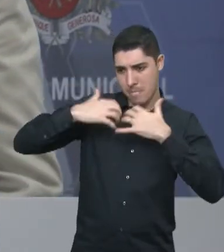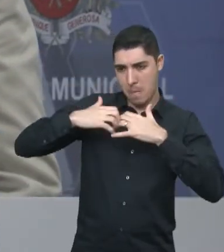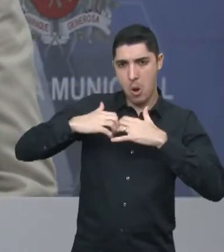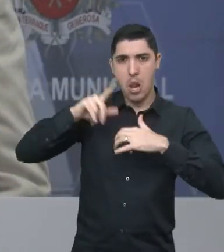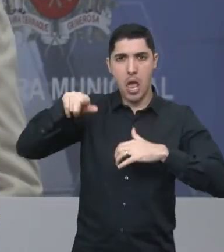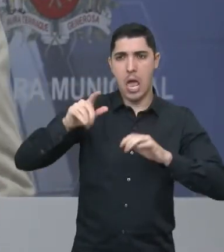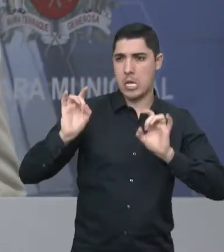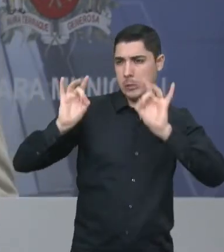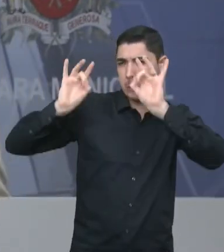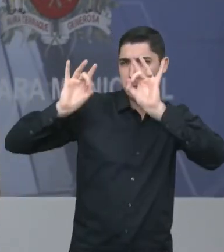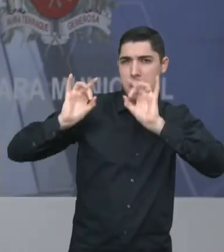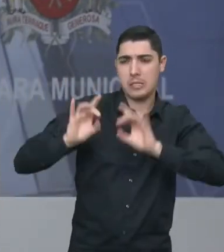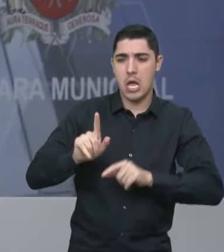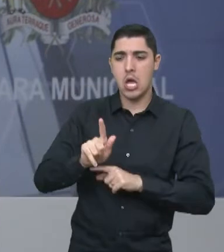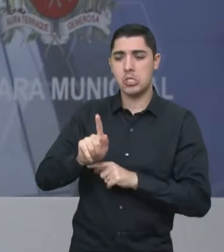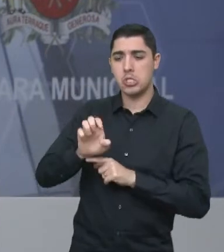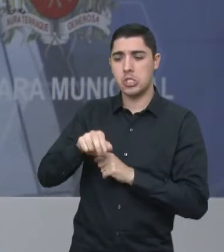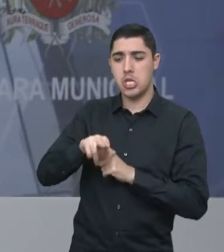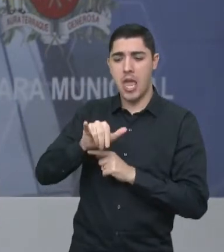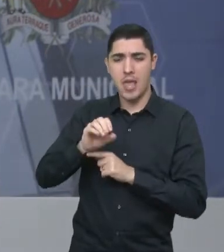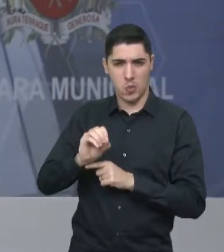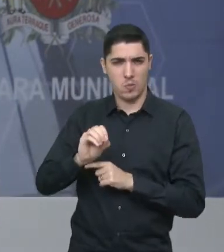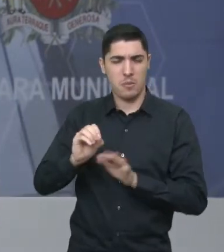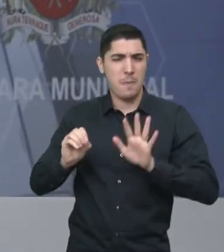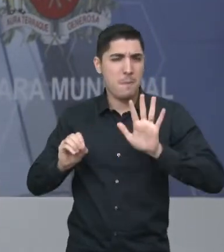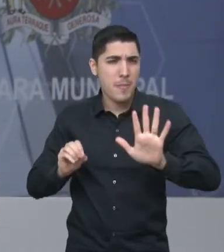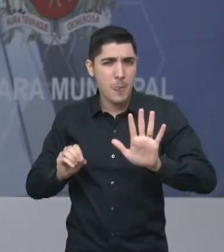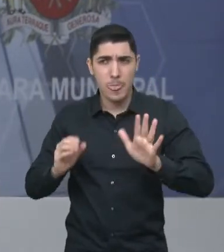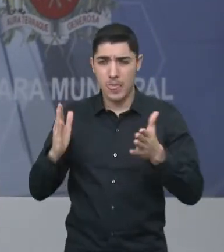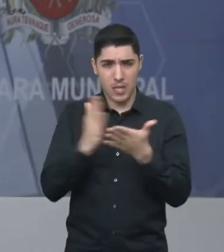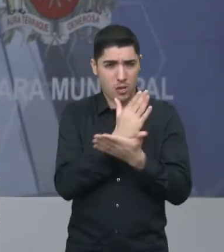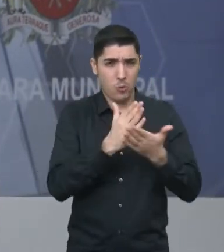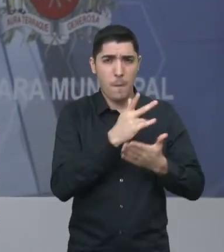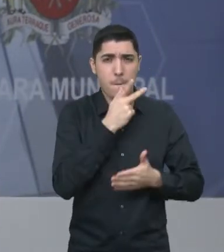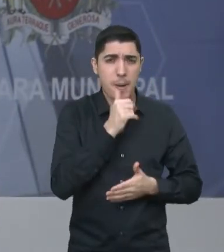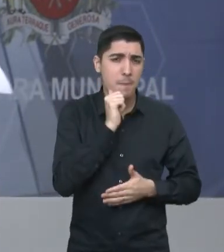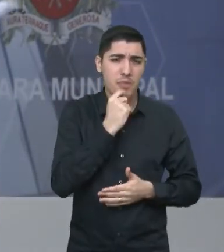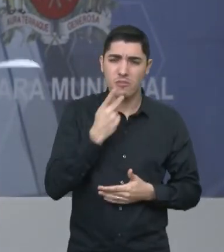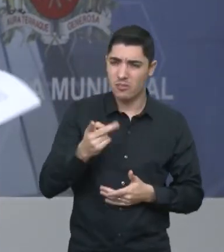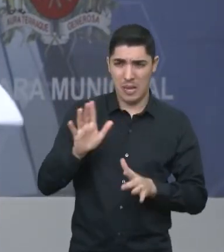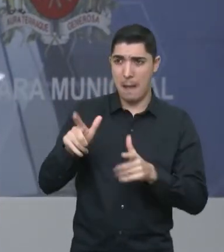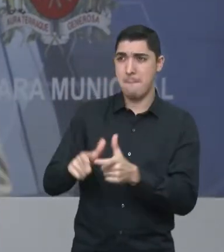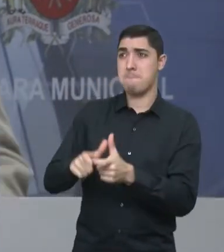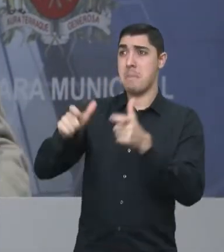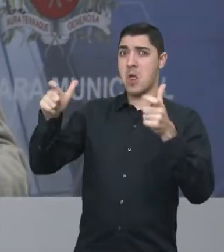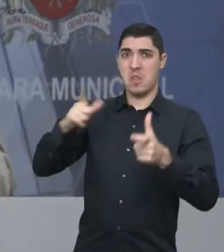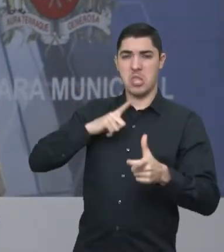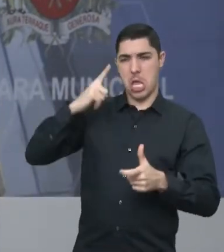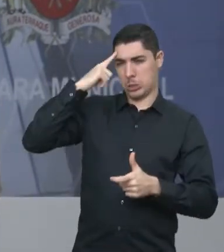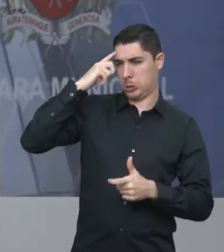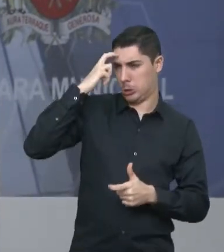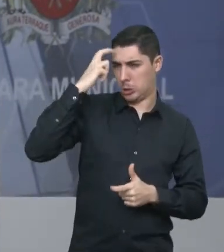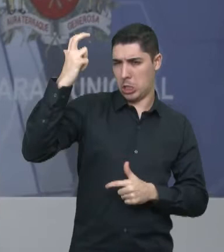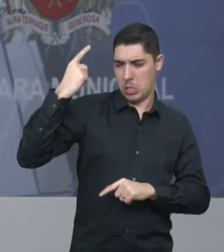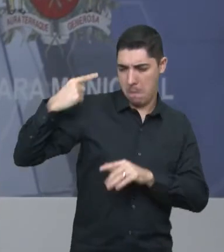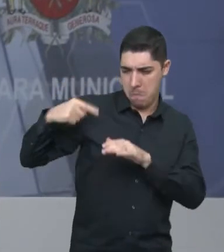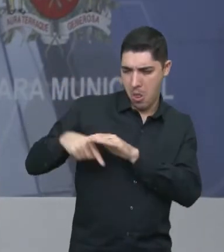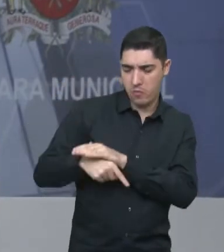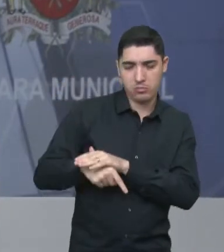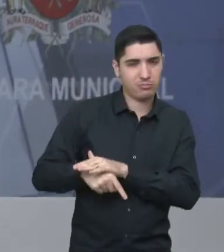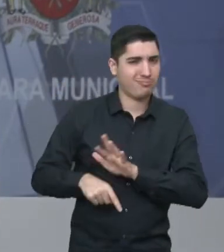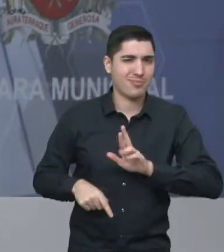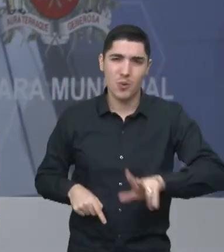foi retrucado por vários pais e mães que não é a maioria, né? E mesmo tendo essa memória de